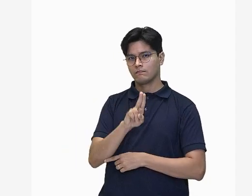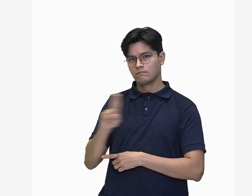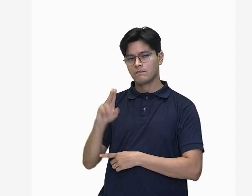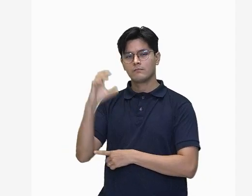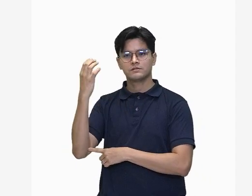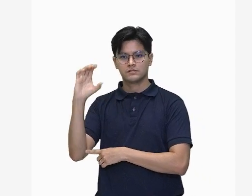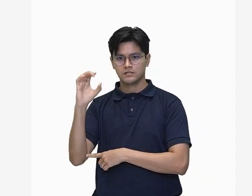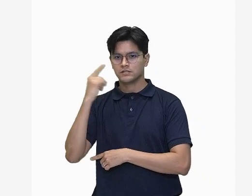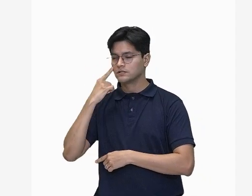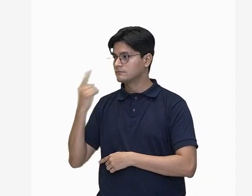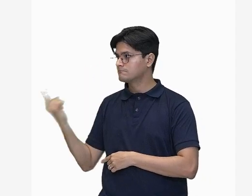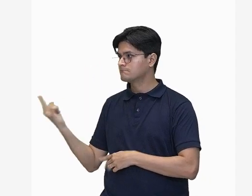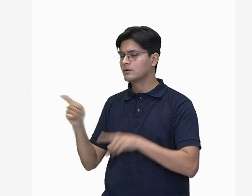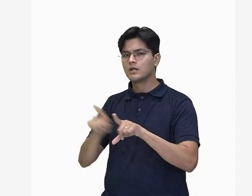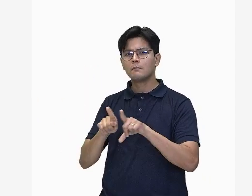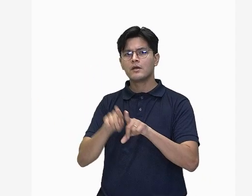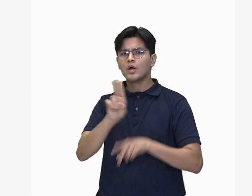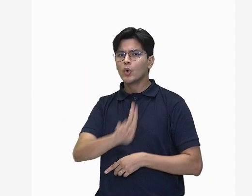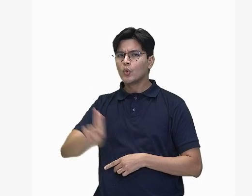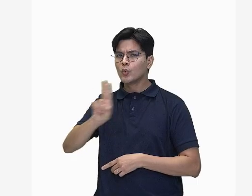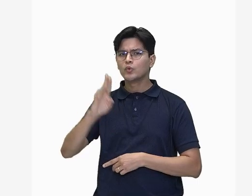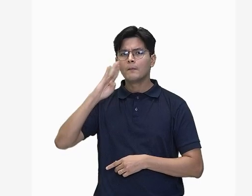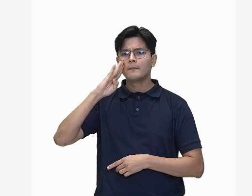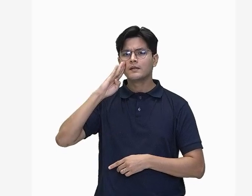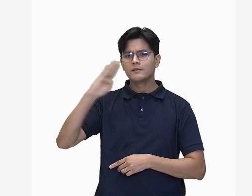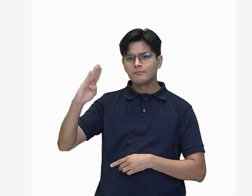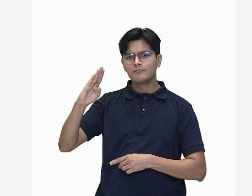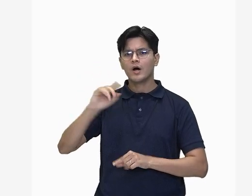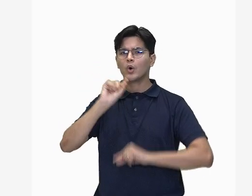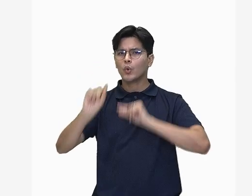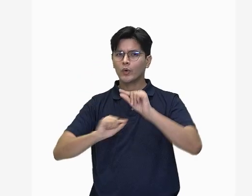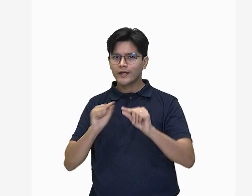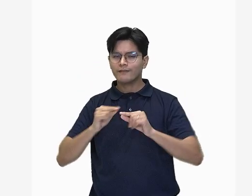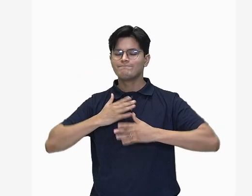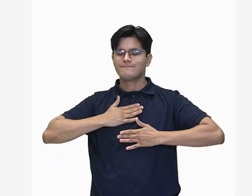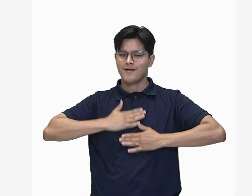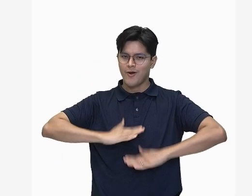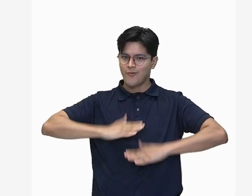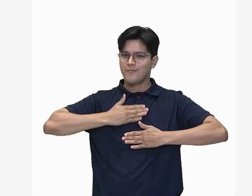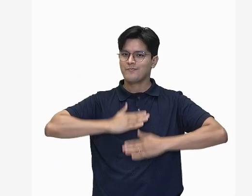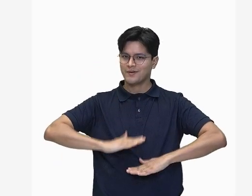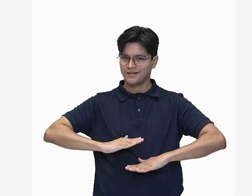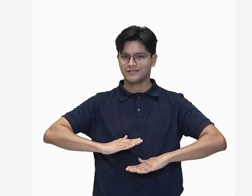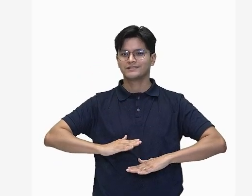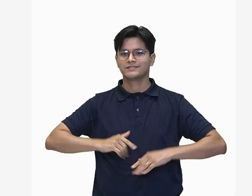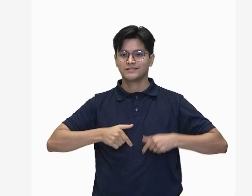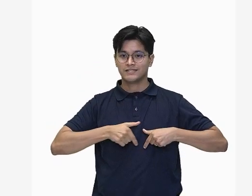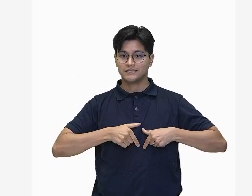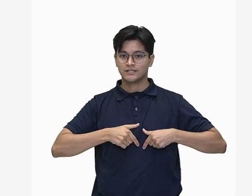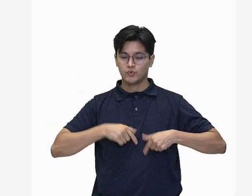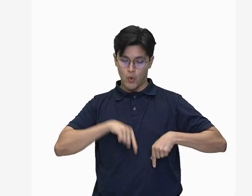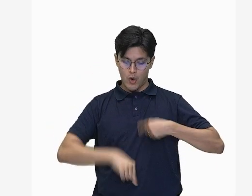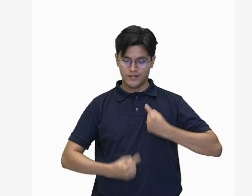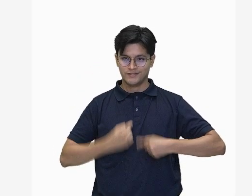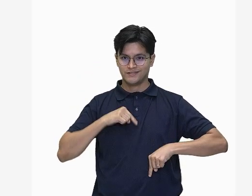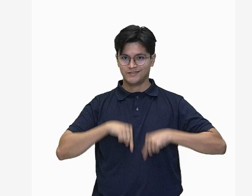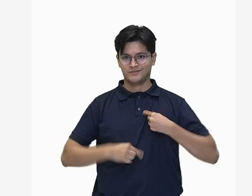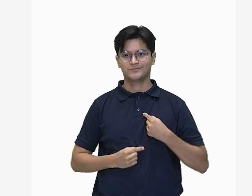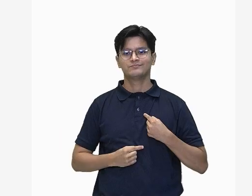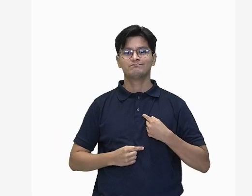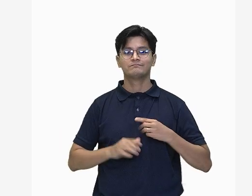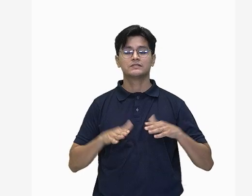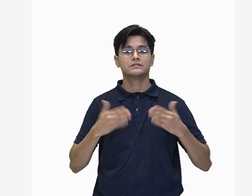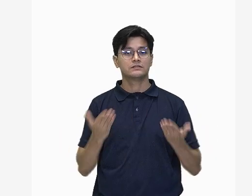também digestiva. Vamos para a próxima. Mas é importante dizer que a gente não está falando da forma que você vai utilizar, tá?